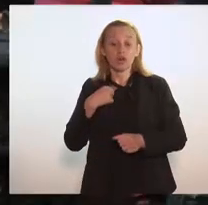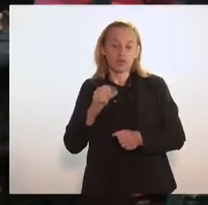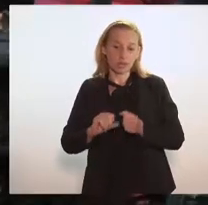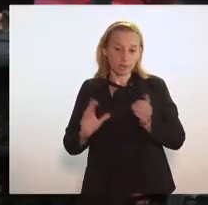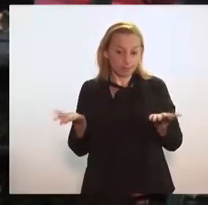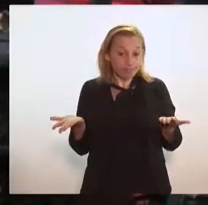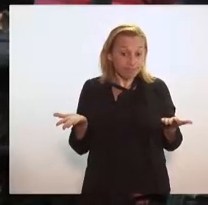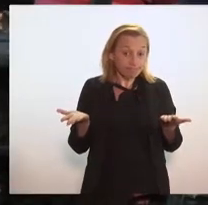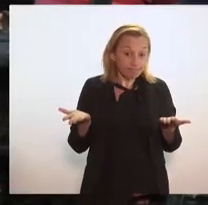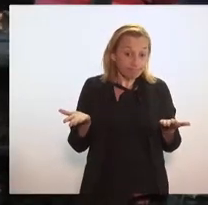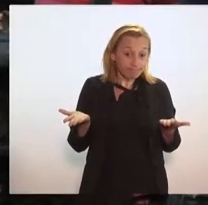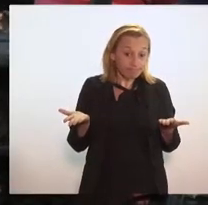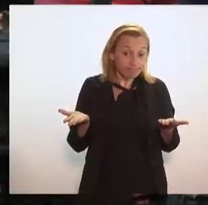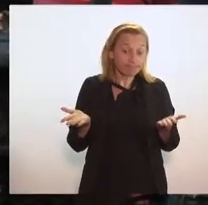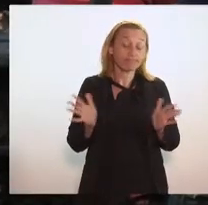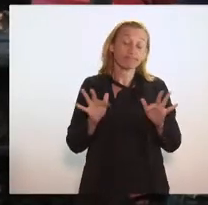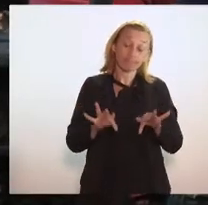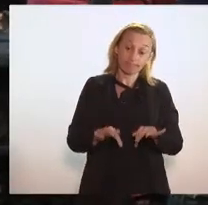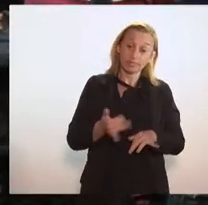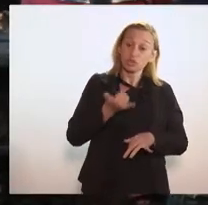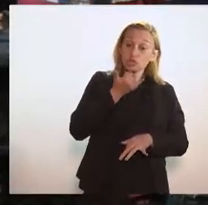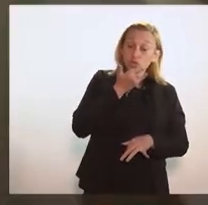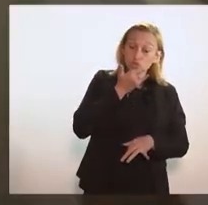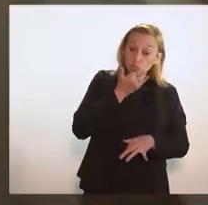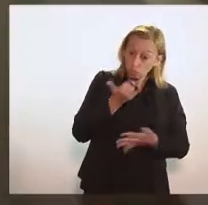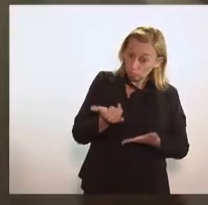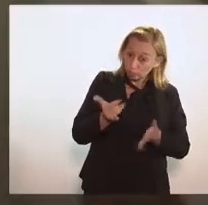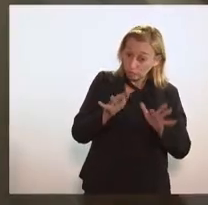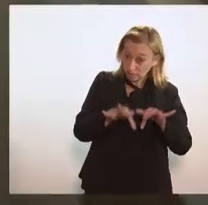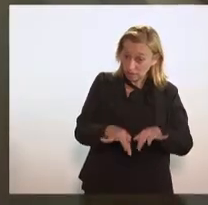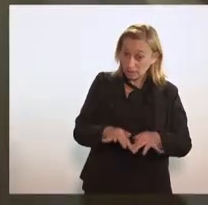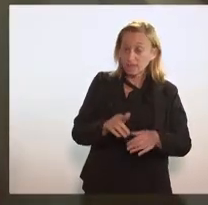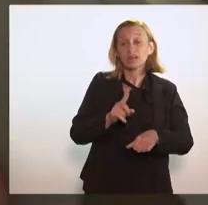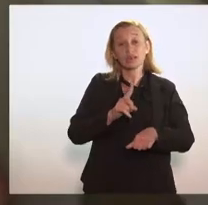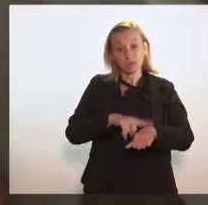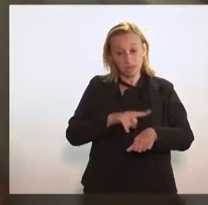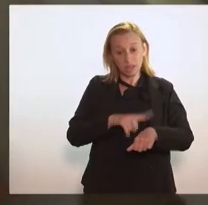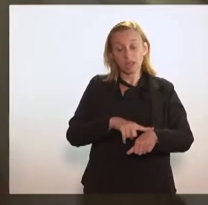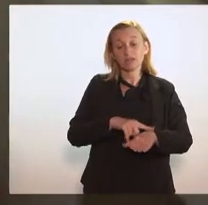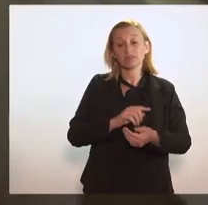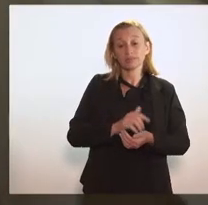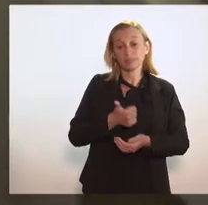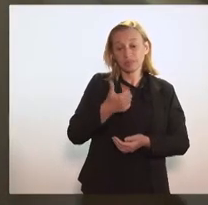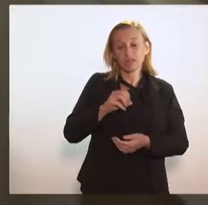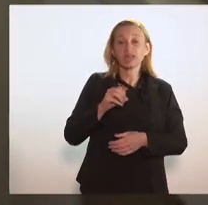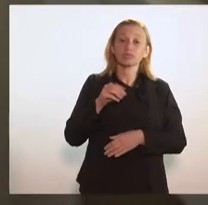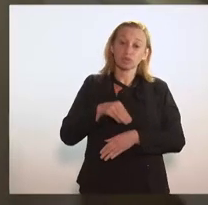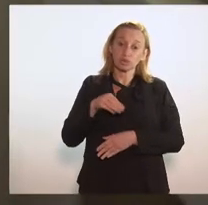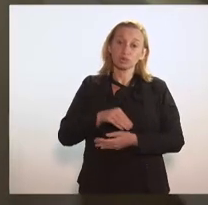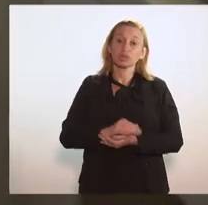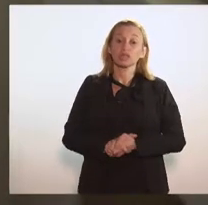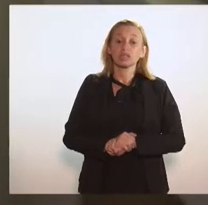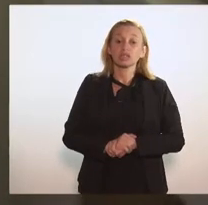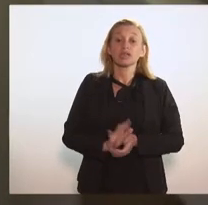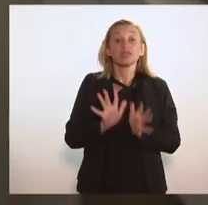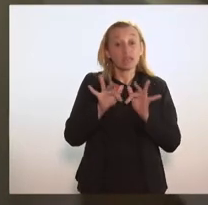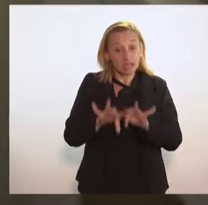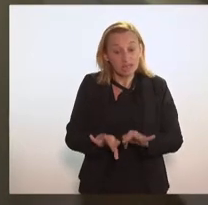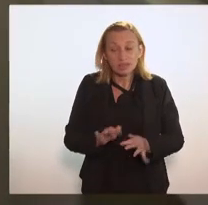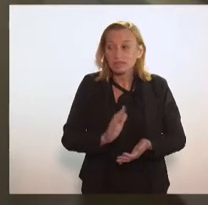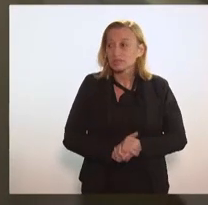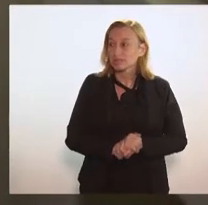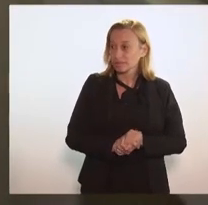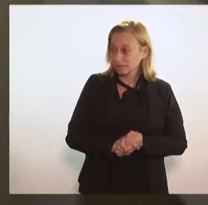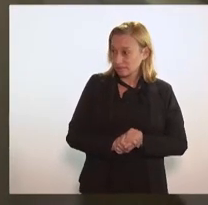o fazer Redondo aqui ó olha só de desculpe eu passei do meu tributo e conclua